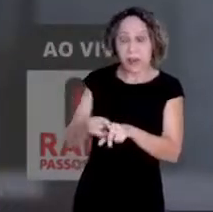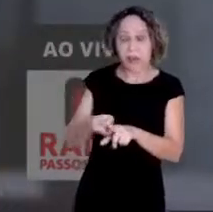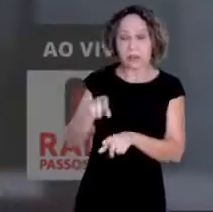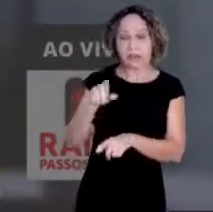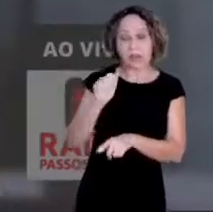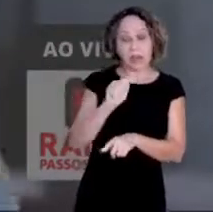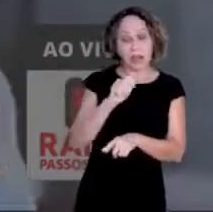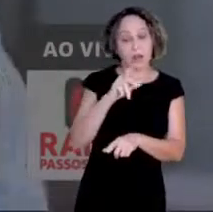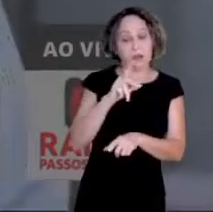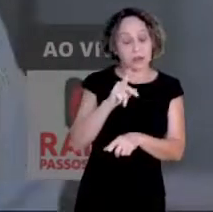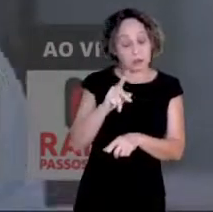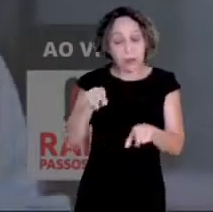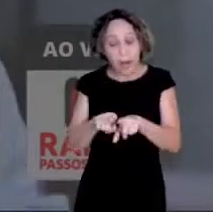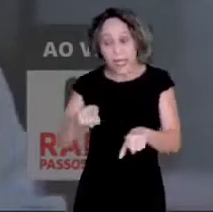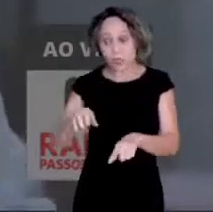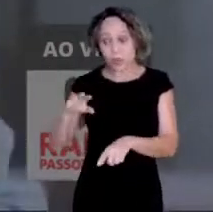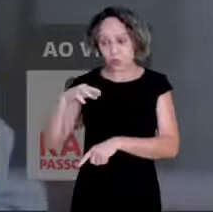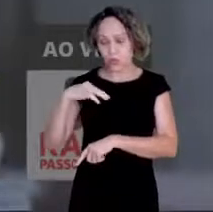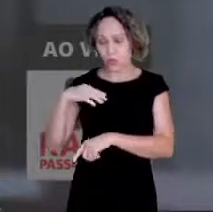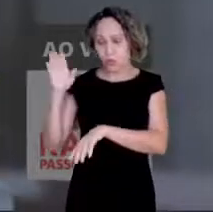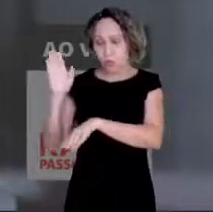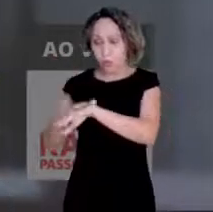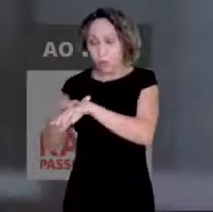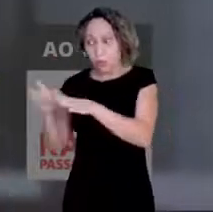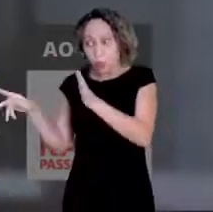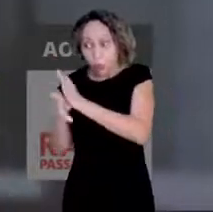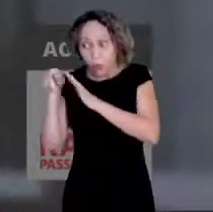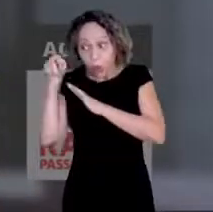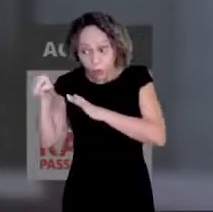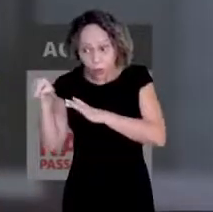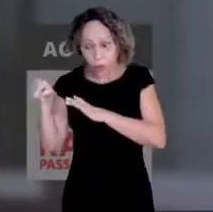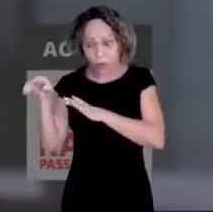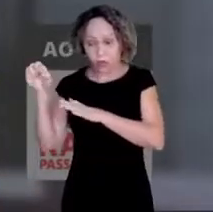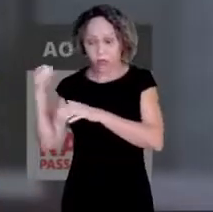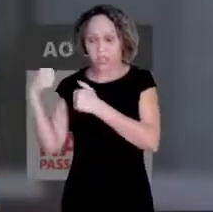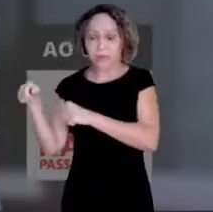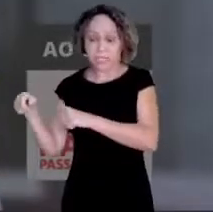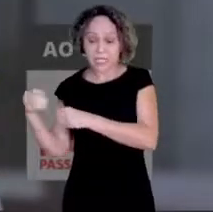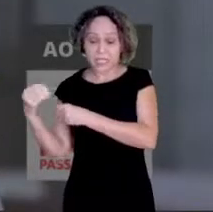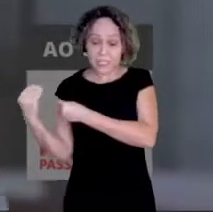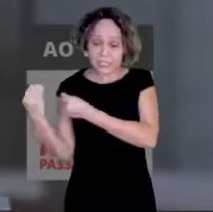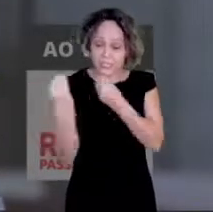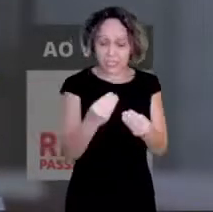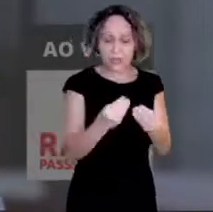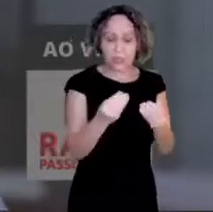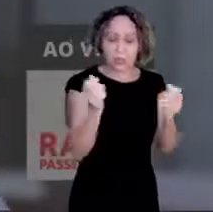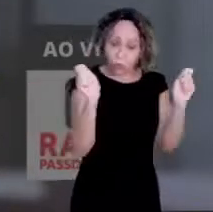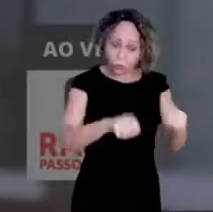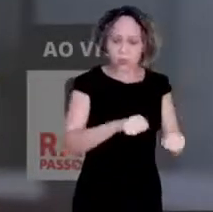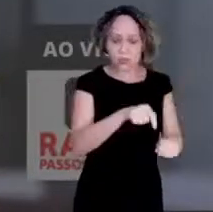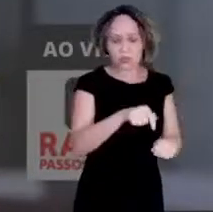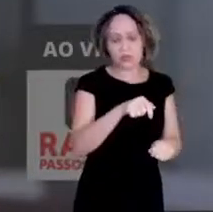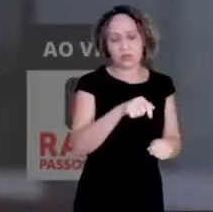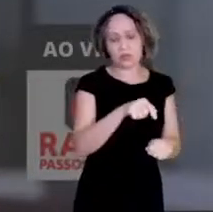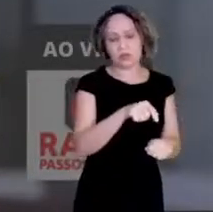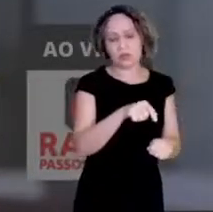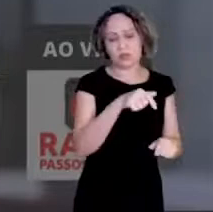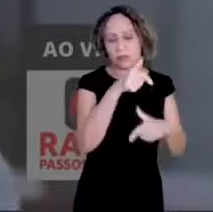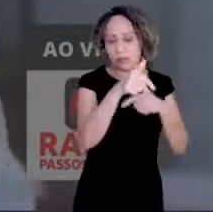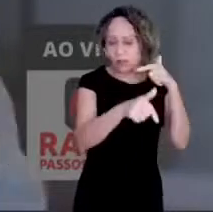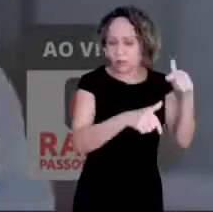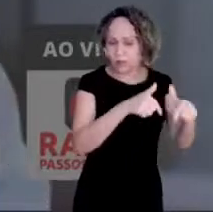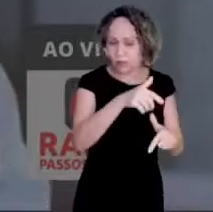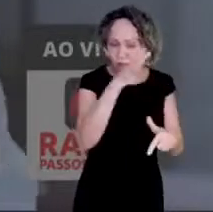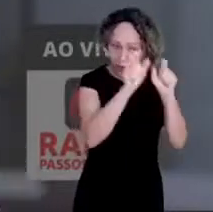teu salário, 15 dias depois, não valia mais nada. Então, quanto, sabe, controlar a inflação é uma